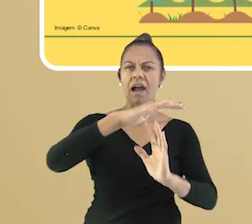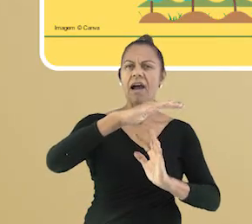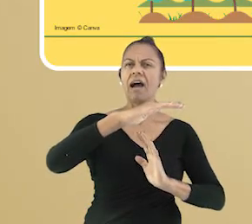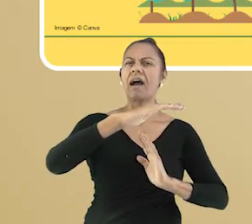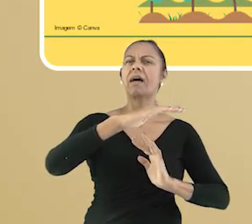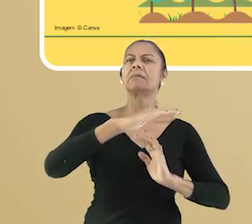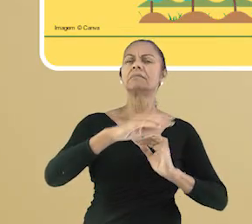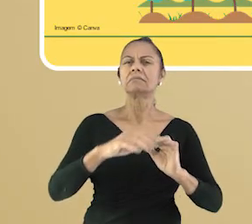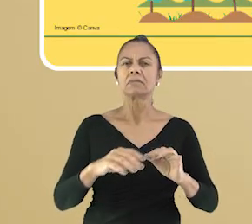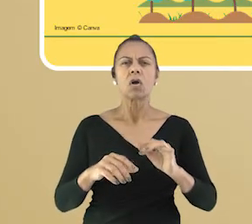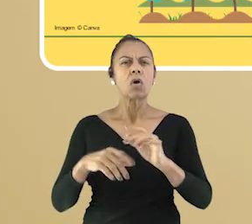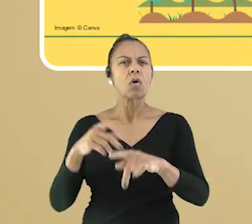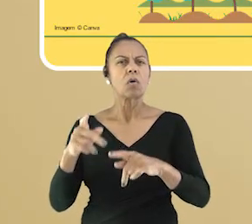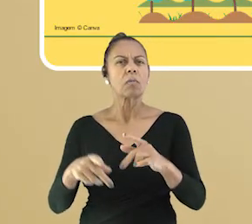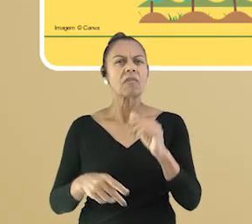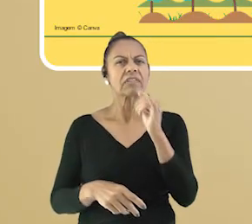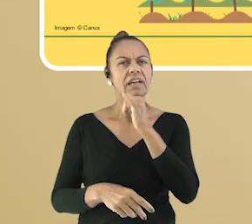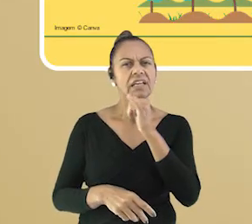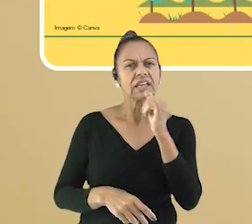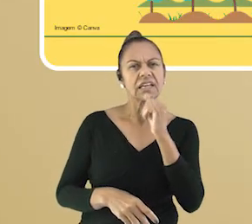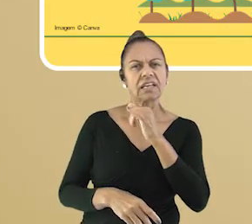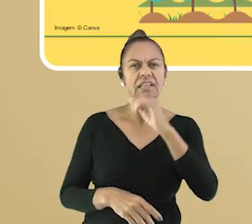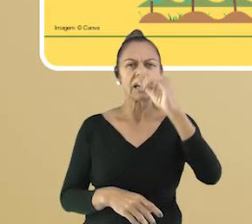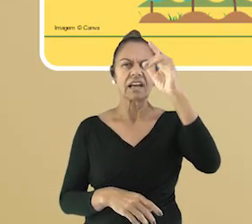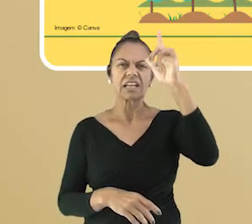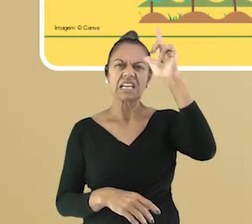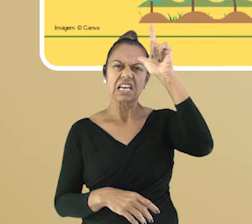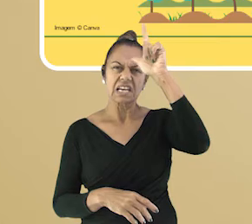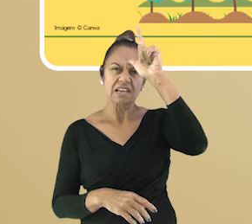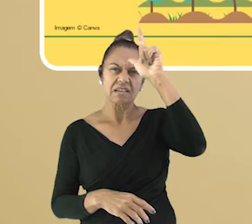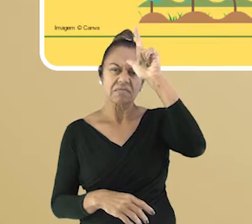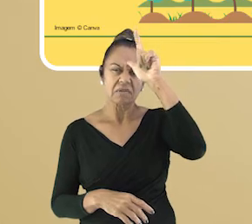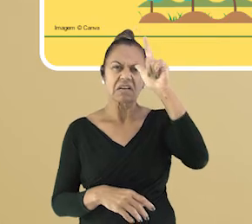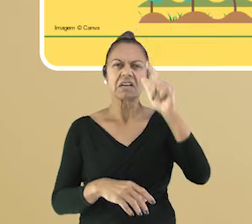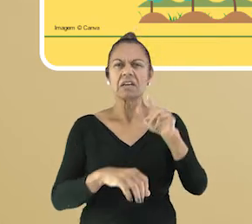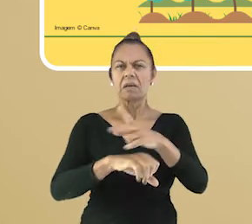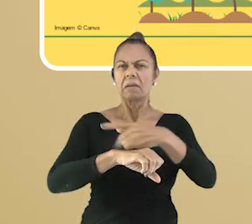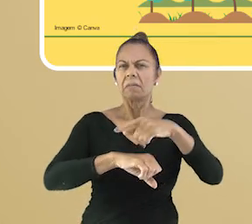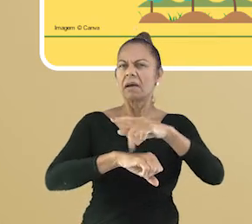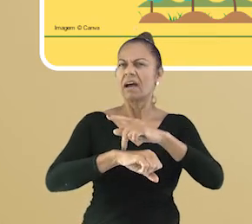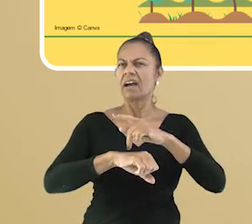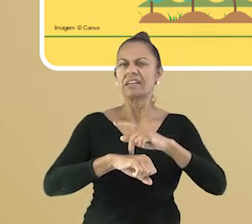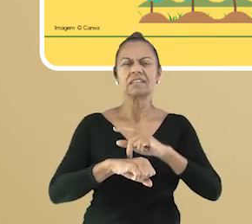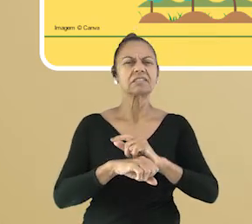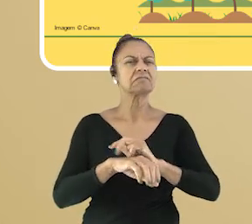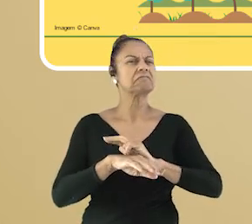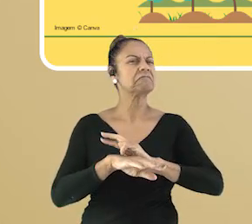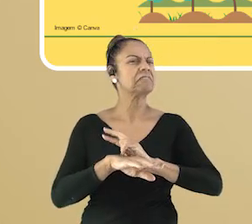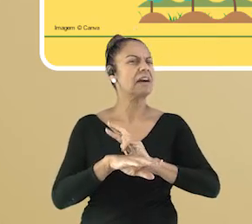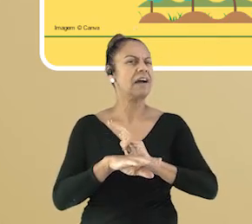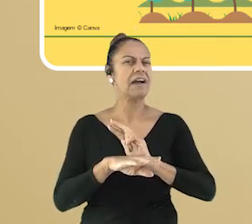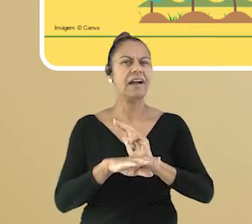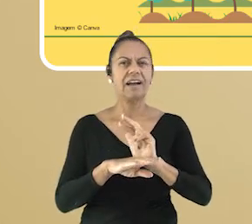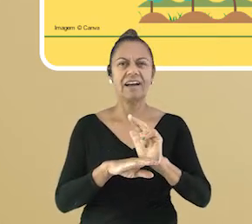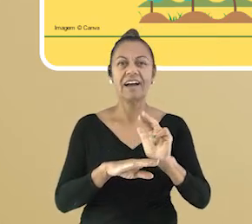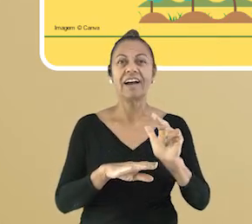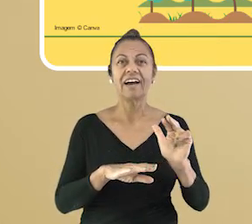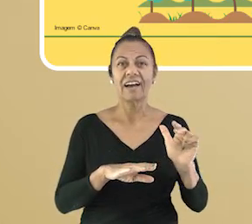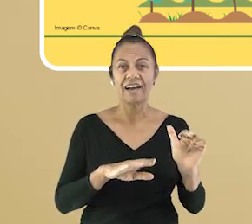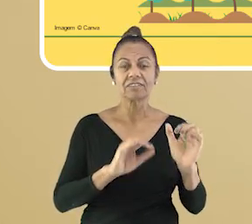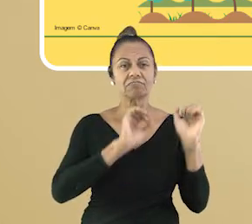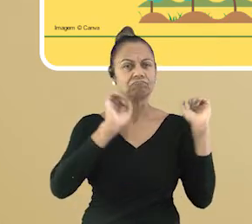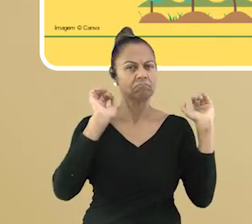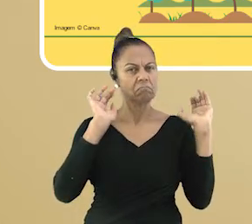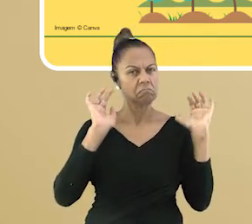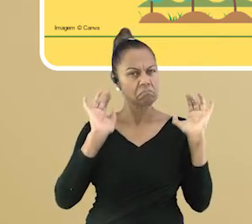no Espírito Santo chegaram os italianos, alemães, pomeranos, austríacos, espanhóis, holandeses,